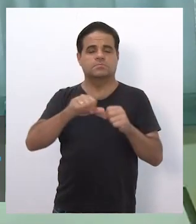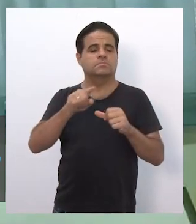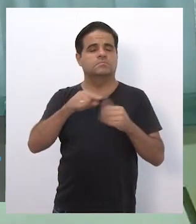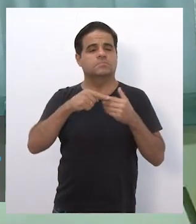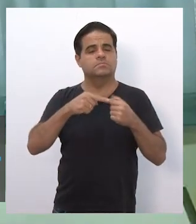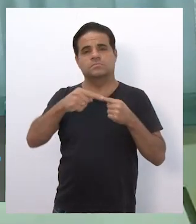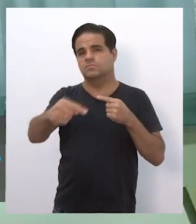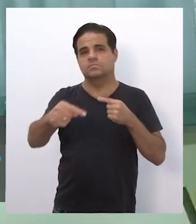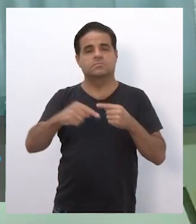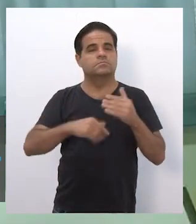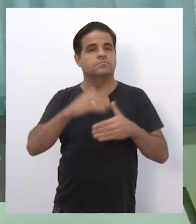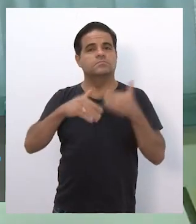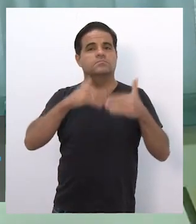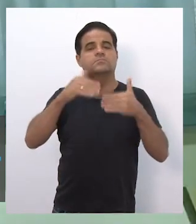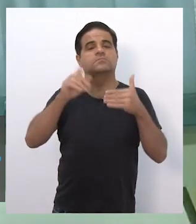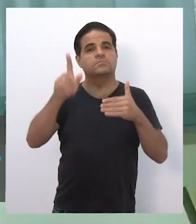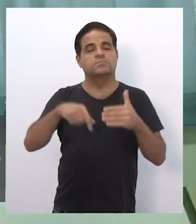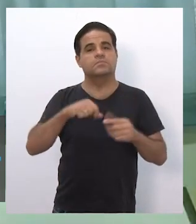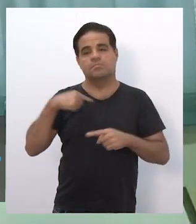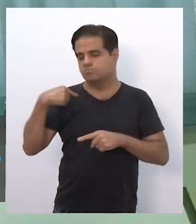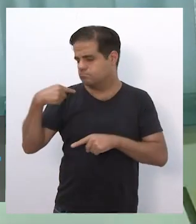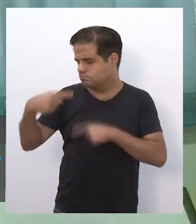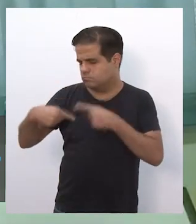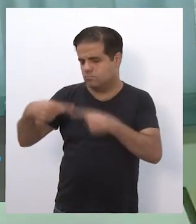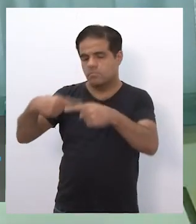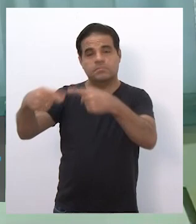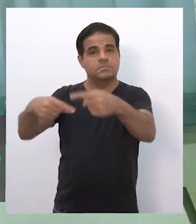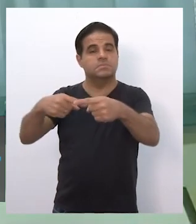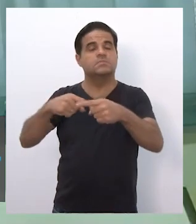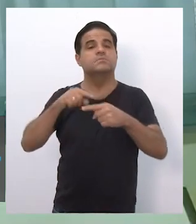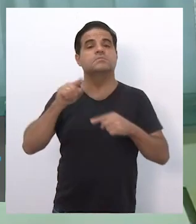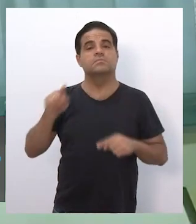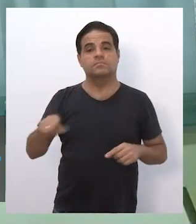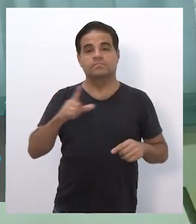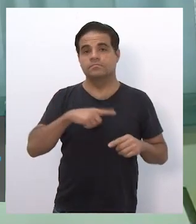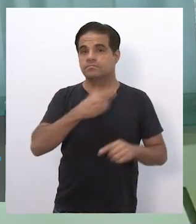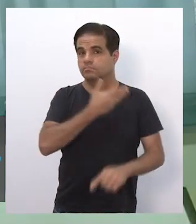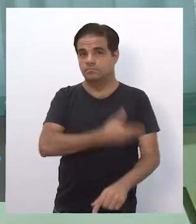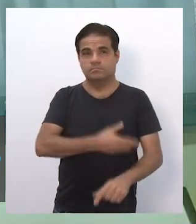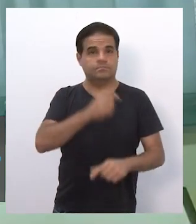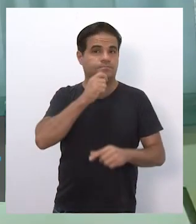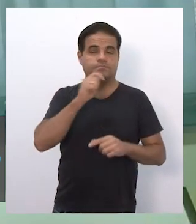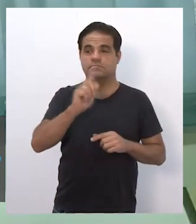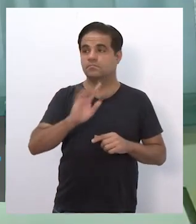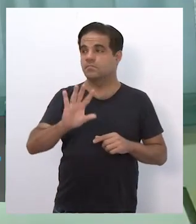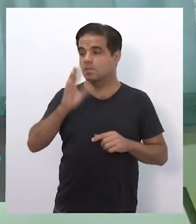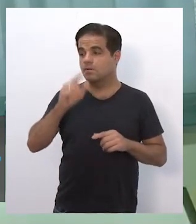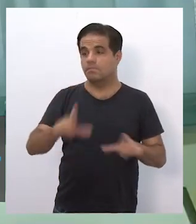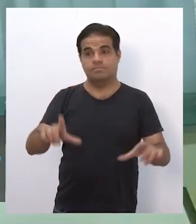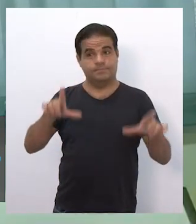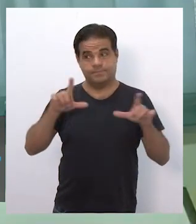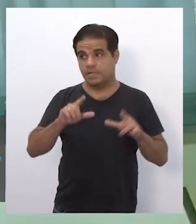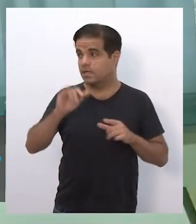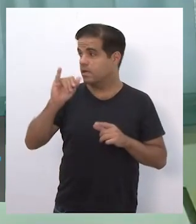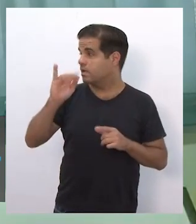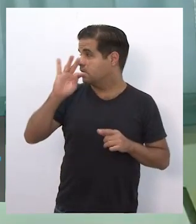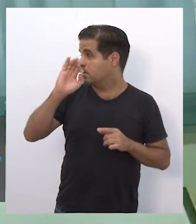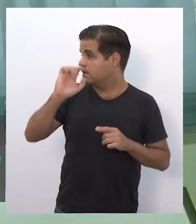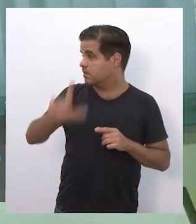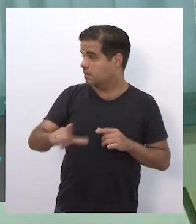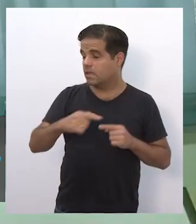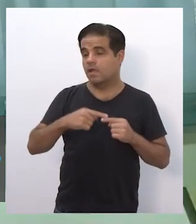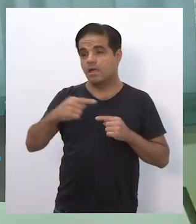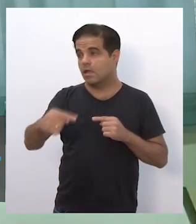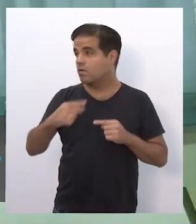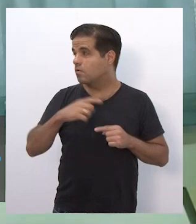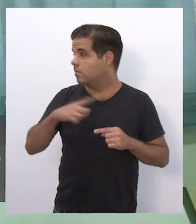troca o processador, tá? Porque é uma atualização de BIOS. Isso não costuma ocorrer tanto nas placas da Intel. Quando há uma